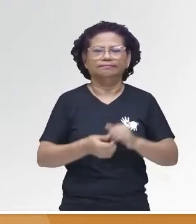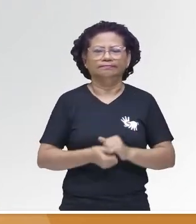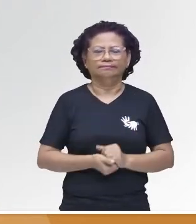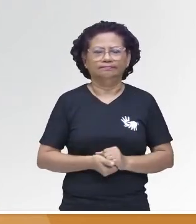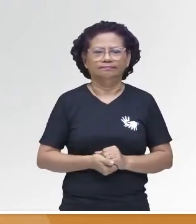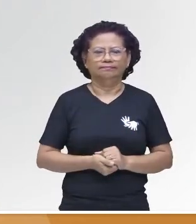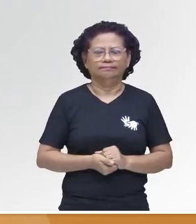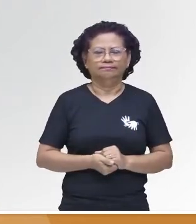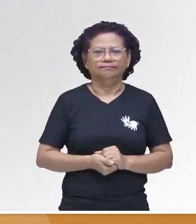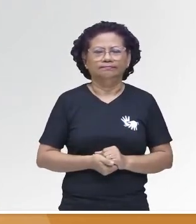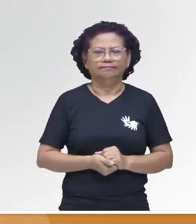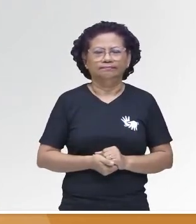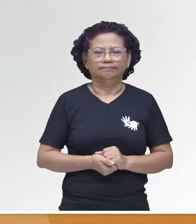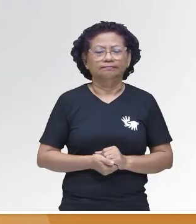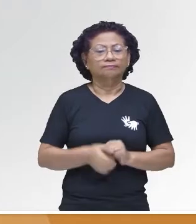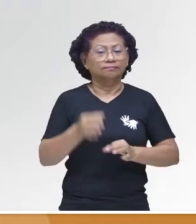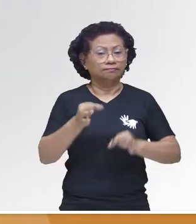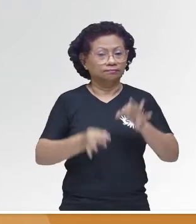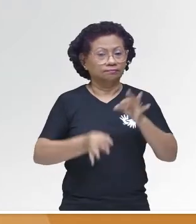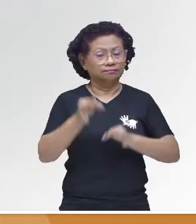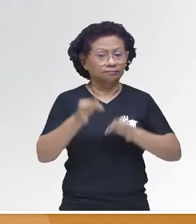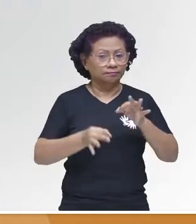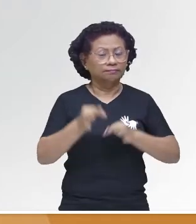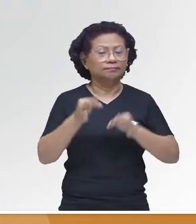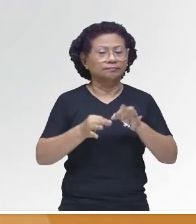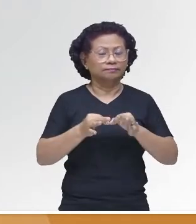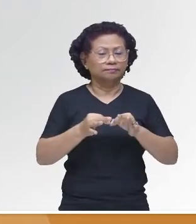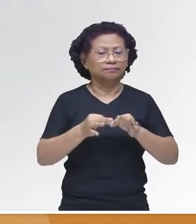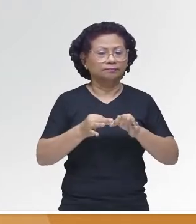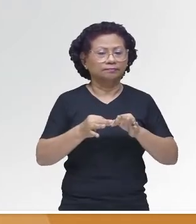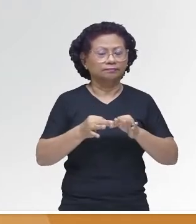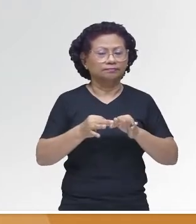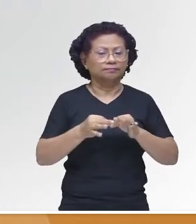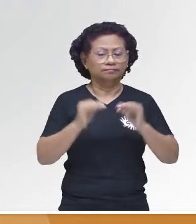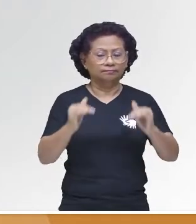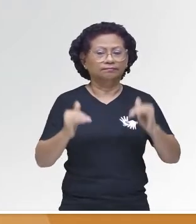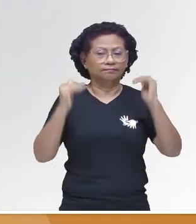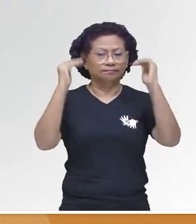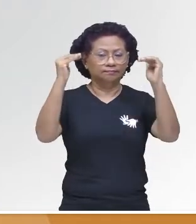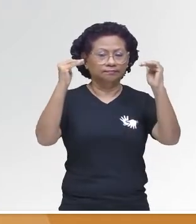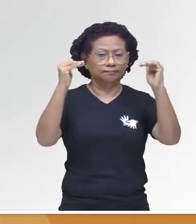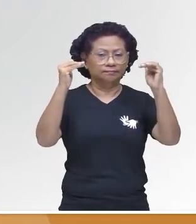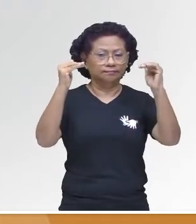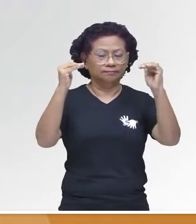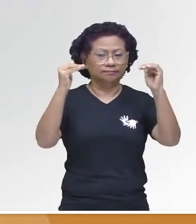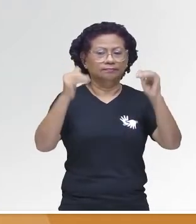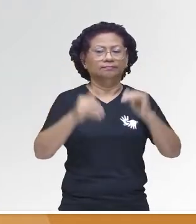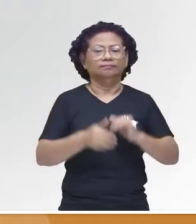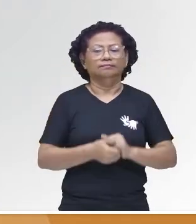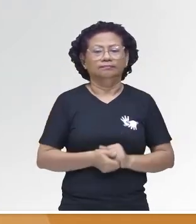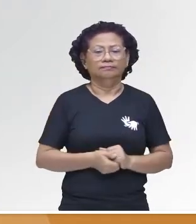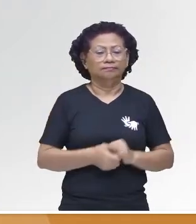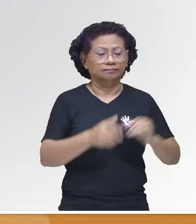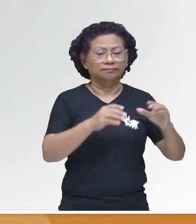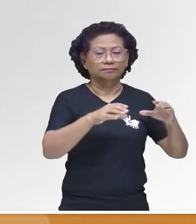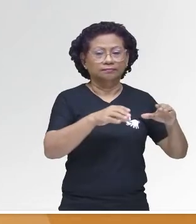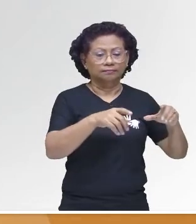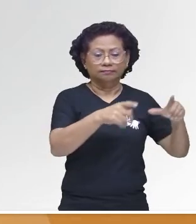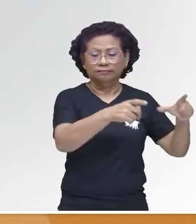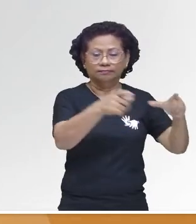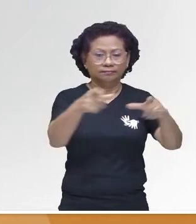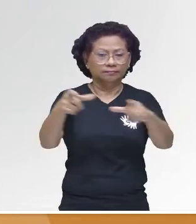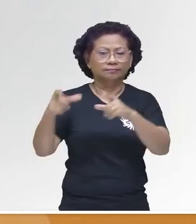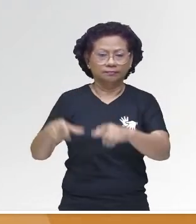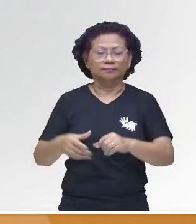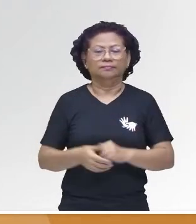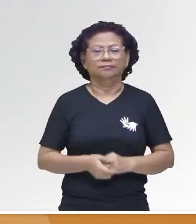juízes, juízes passam a ter um pouquinho mais de poder dentro das suas comarcas, determinou o uso do